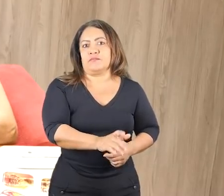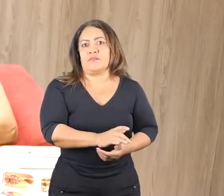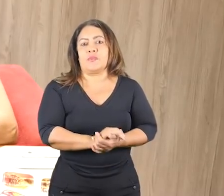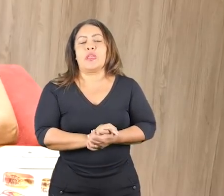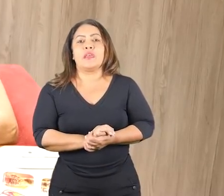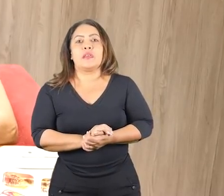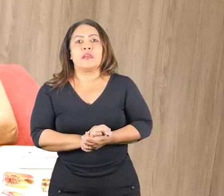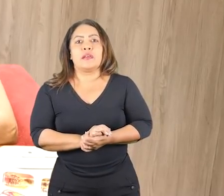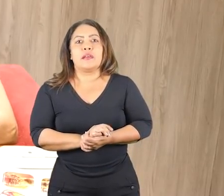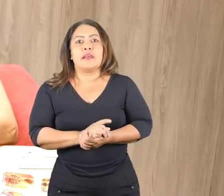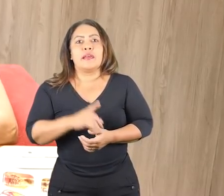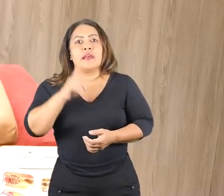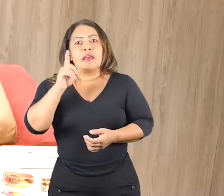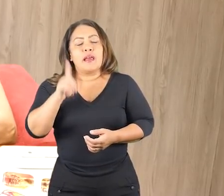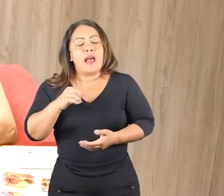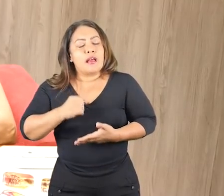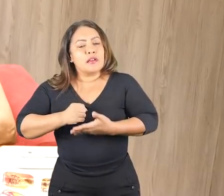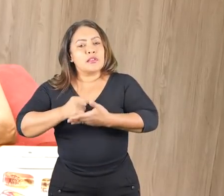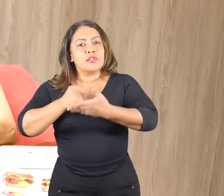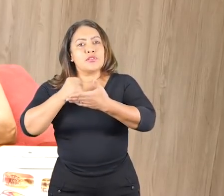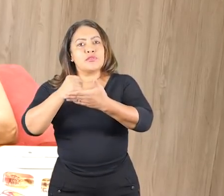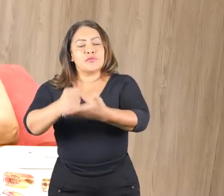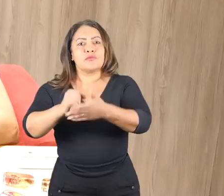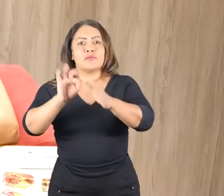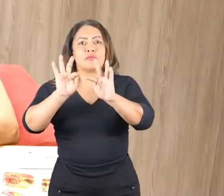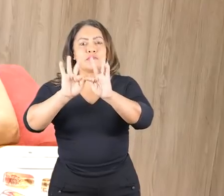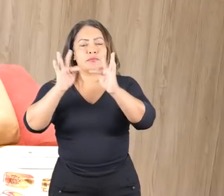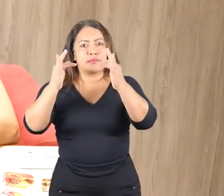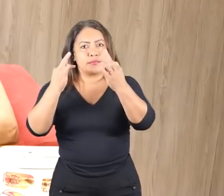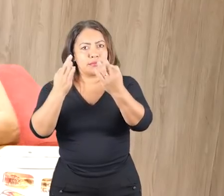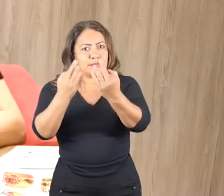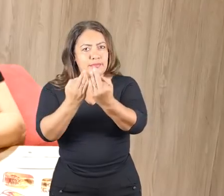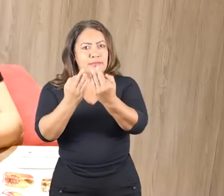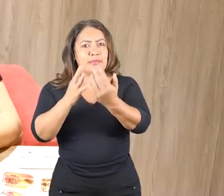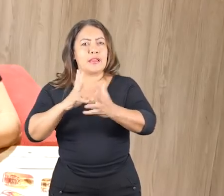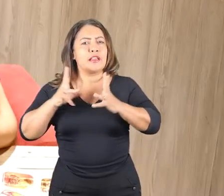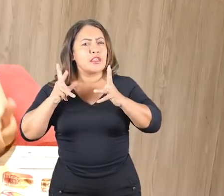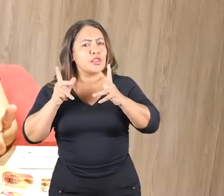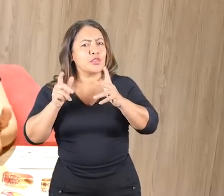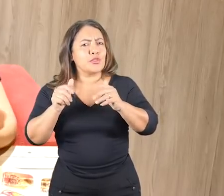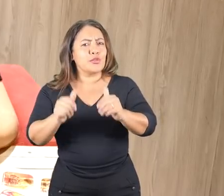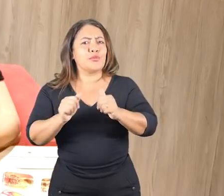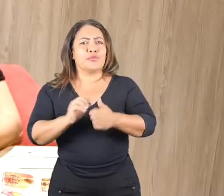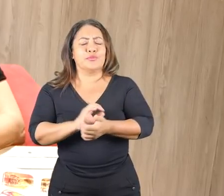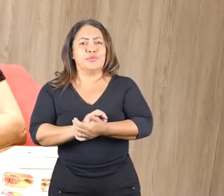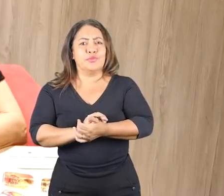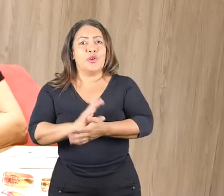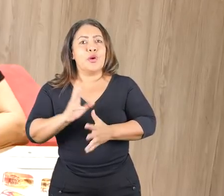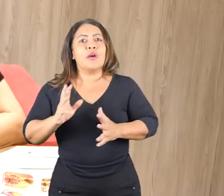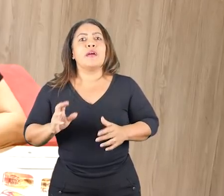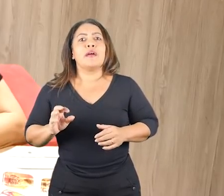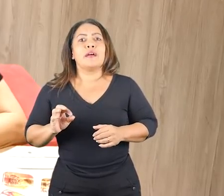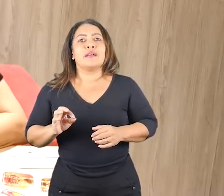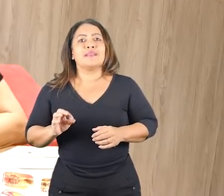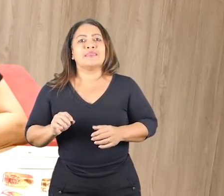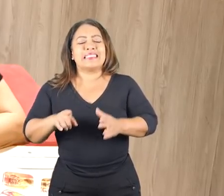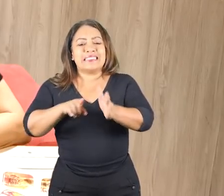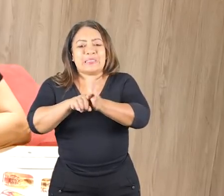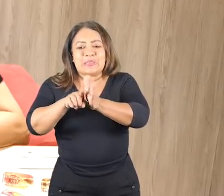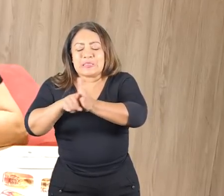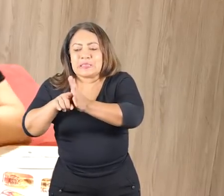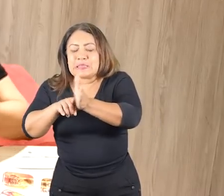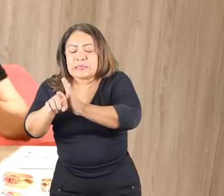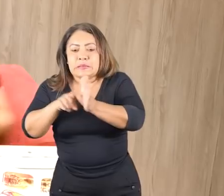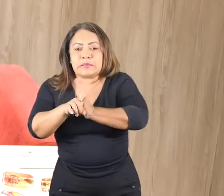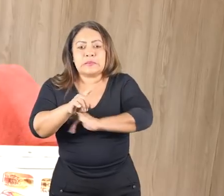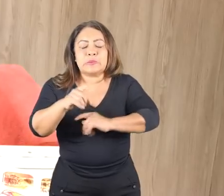E essas questões, elas precisam ser feitas para que ajudem as famílias com demandas. Por exemplo, as famílias têm muitas questões